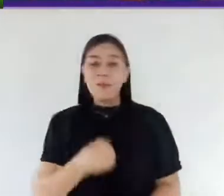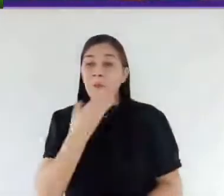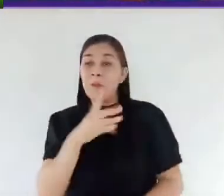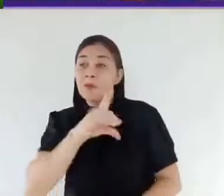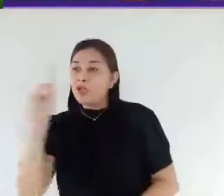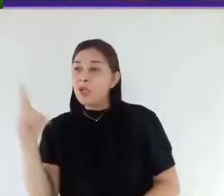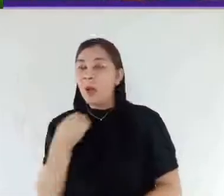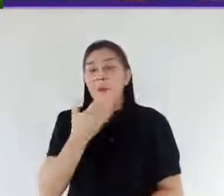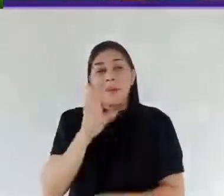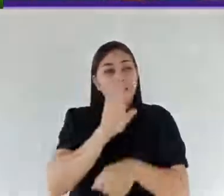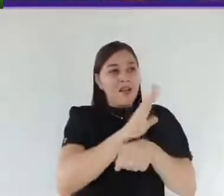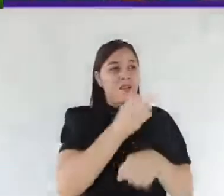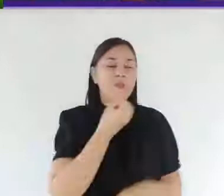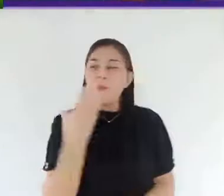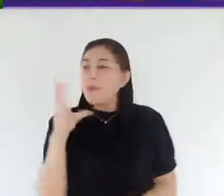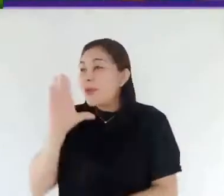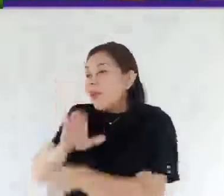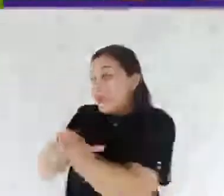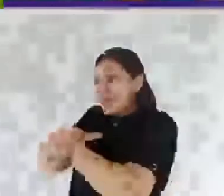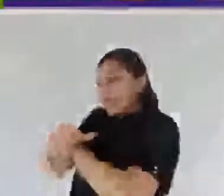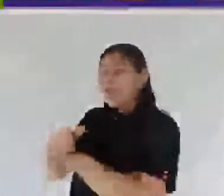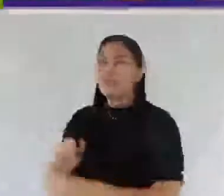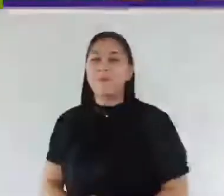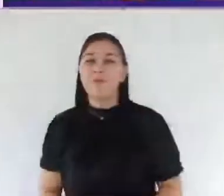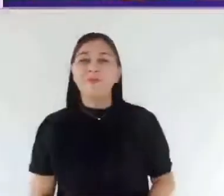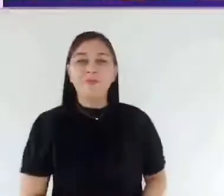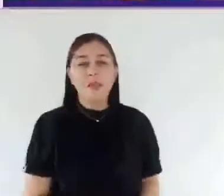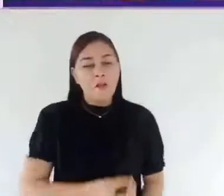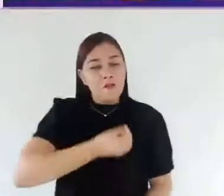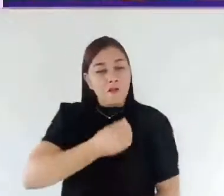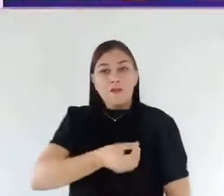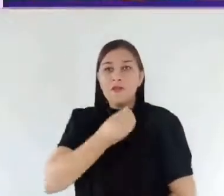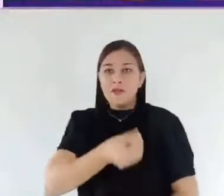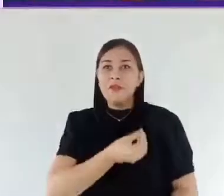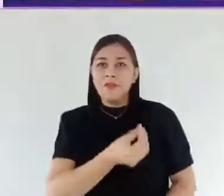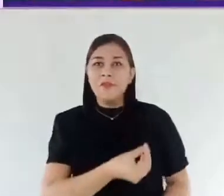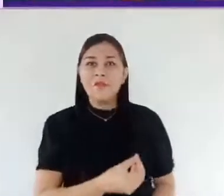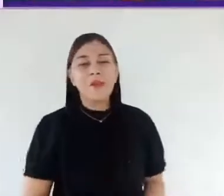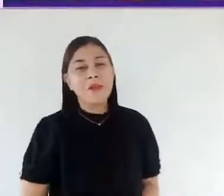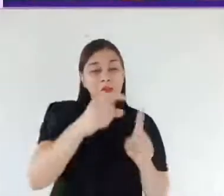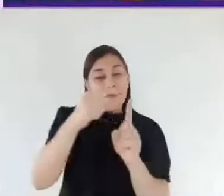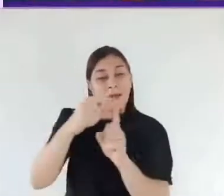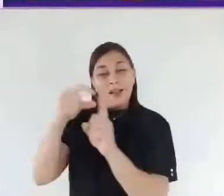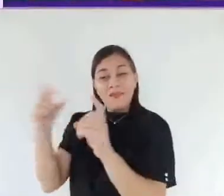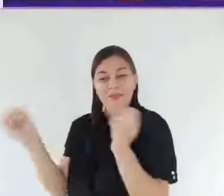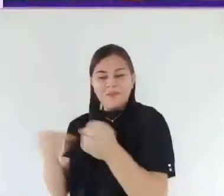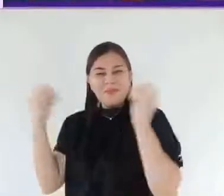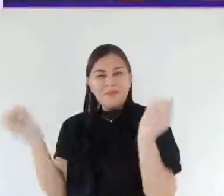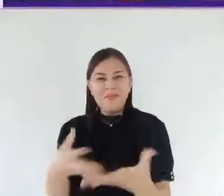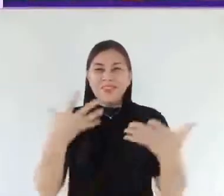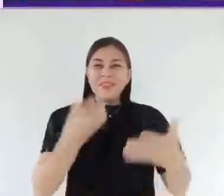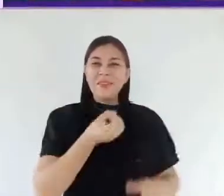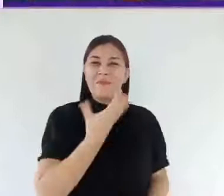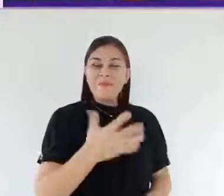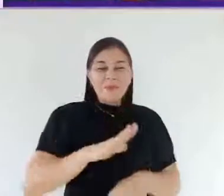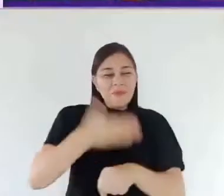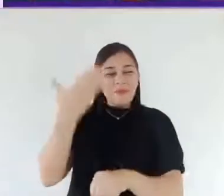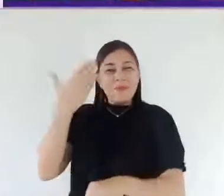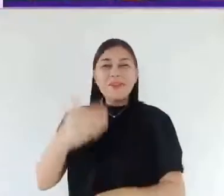Bom dia, boa tarde, boa noite, viver assim é bom demais